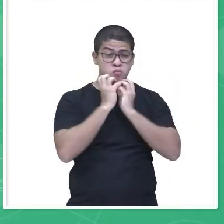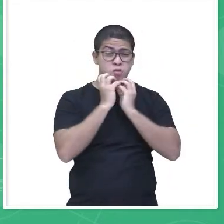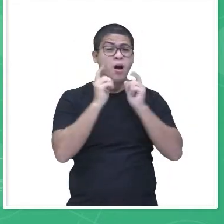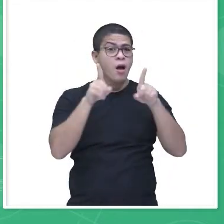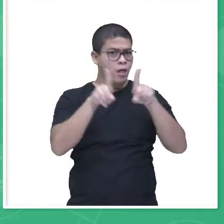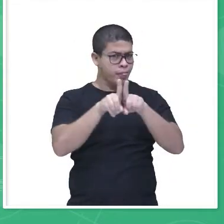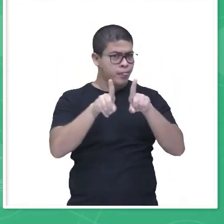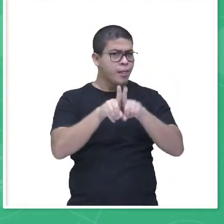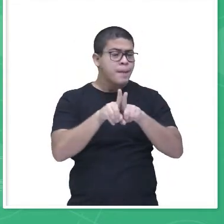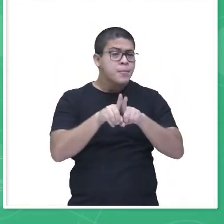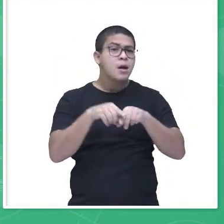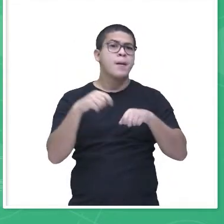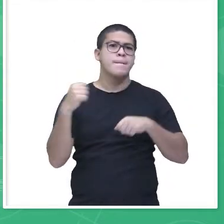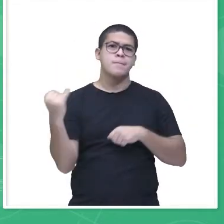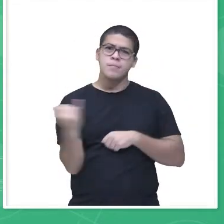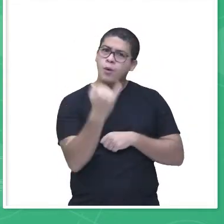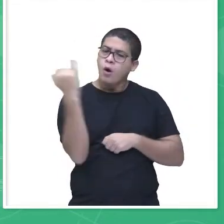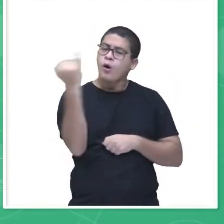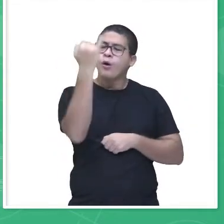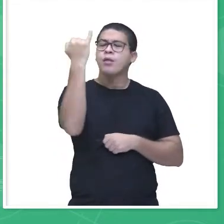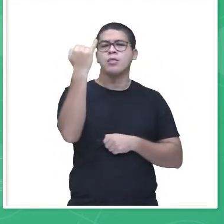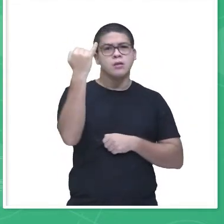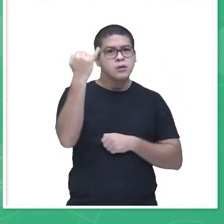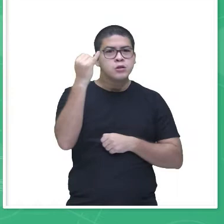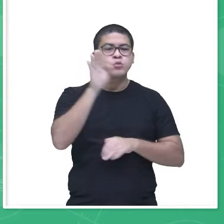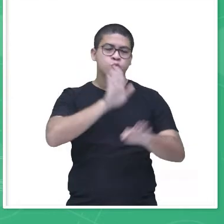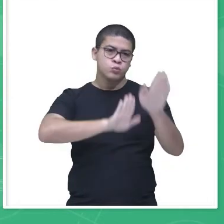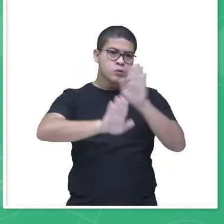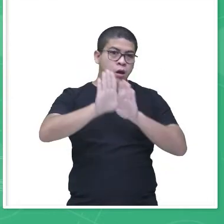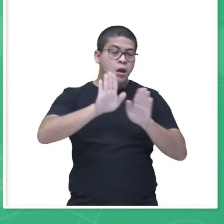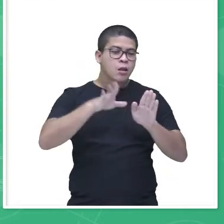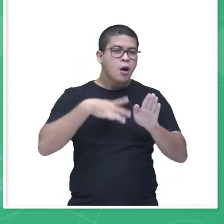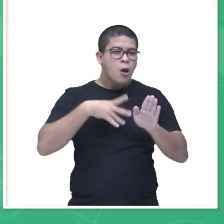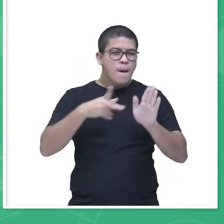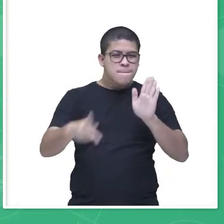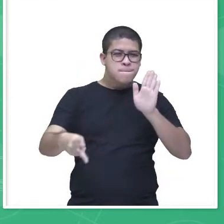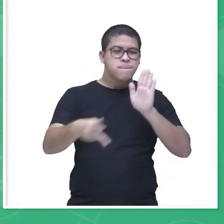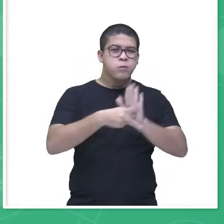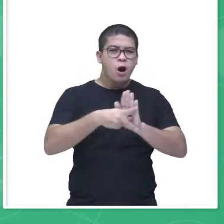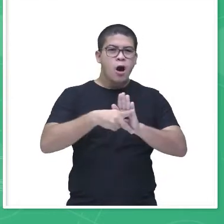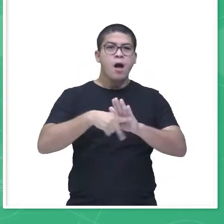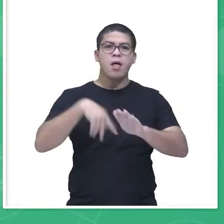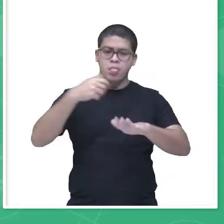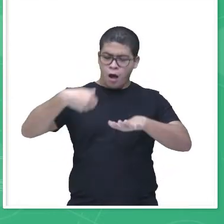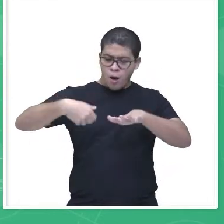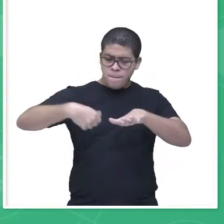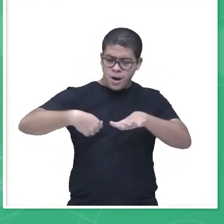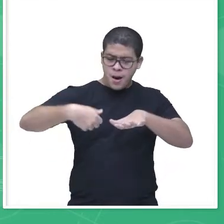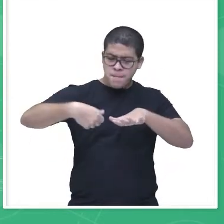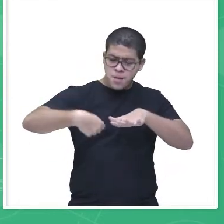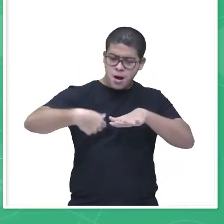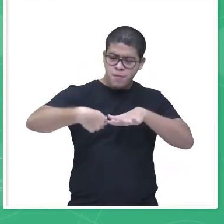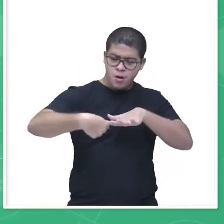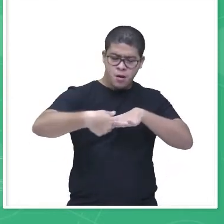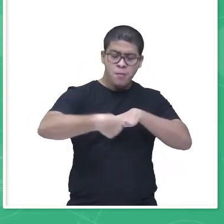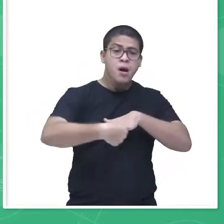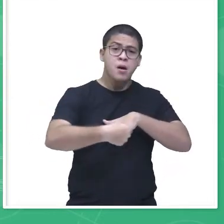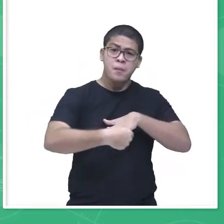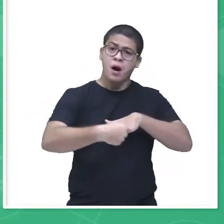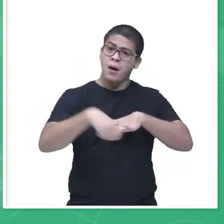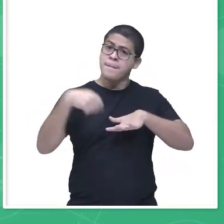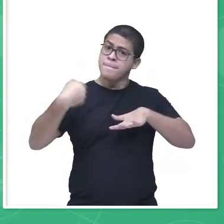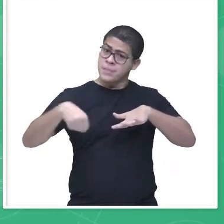as barbas também. Tem que lavar, shampoo específico. Faça suas unhas, corte suas unhas, né? Mantenha